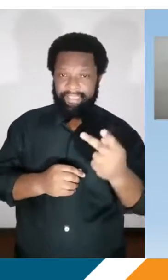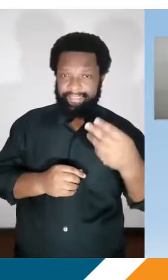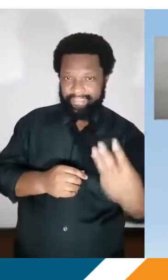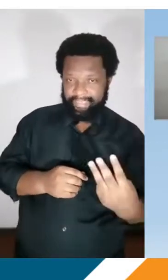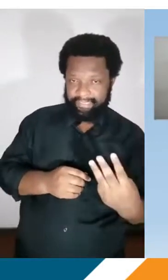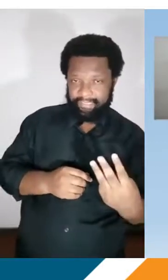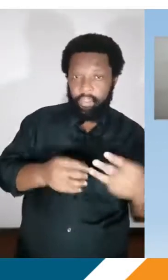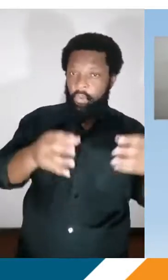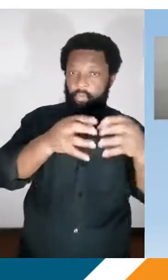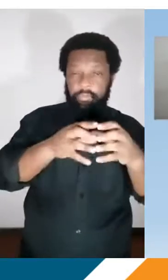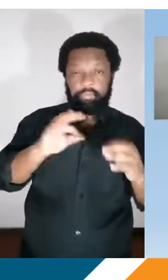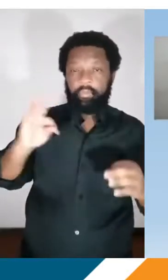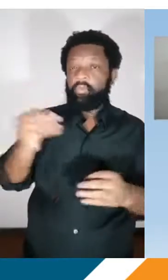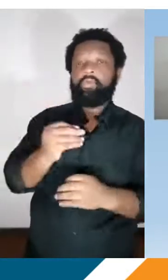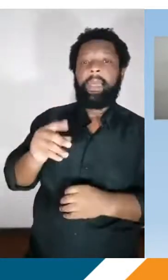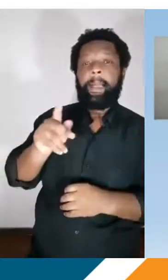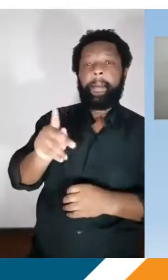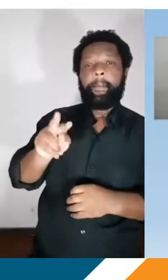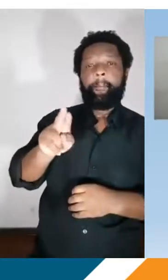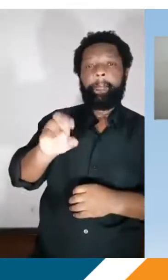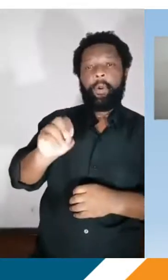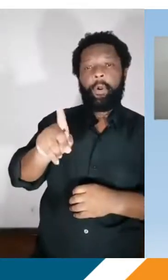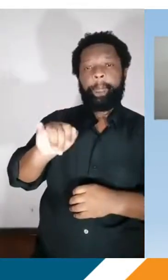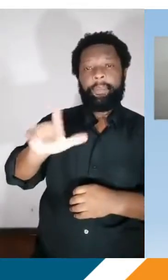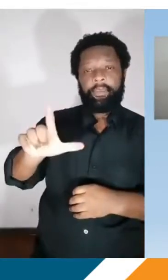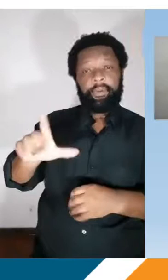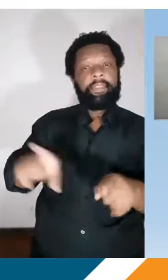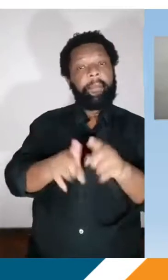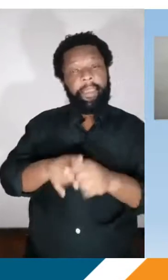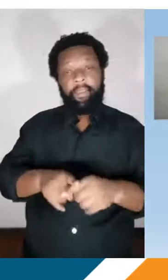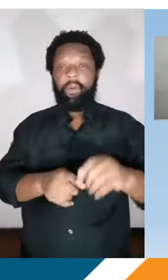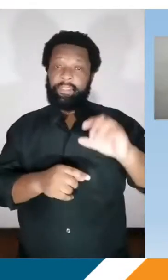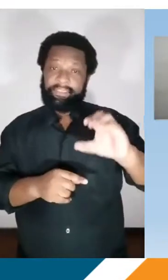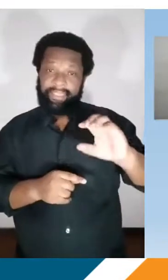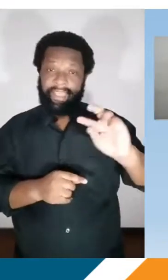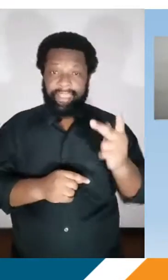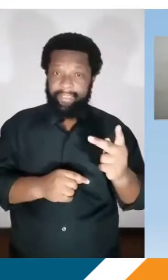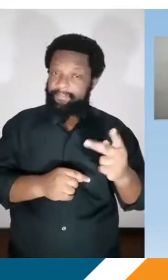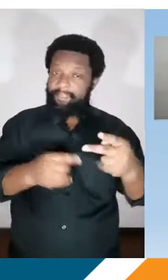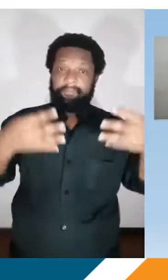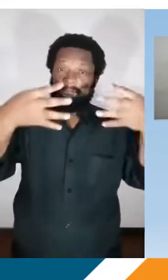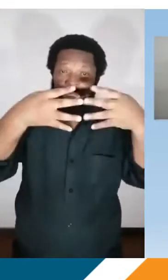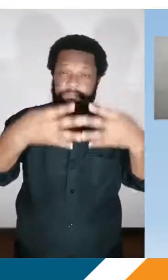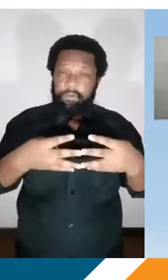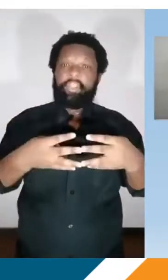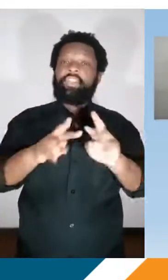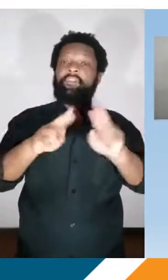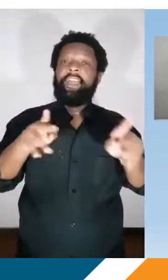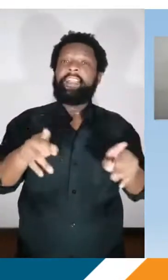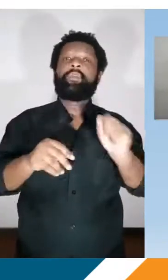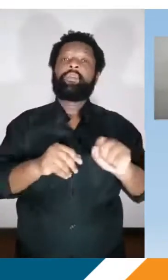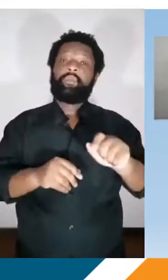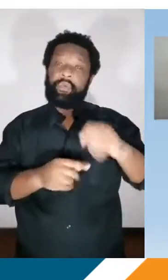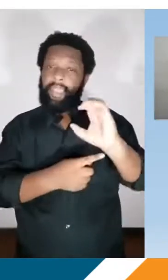CH3, todo grupo aqui, o propil, e esse AH aqui. São 4 grupos diferentes também, então isso caracteriza